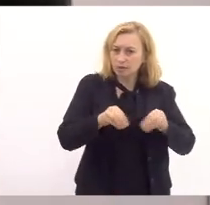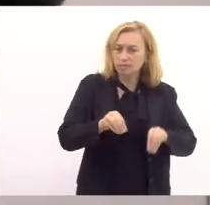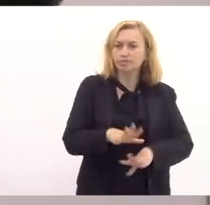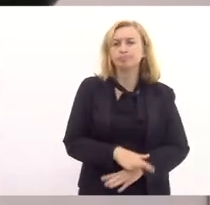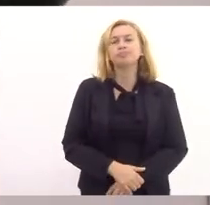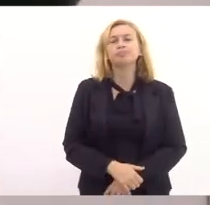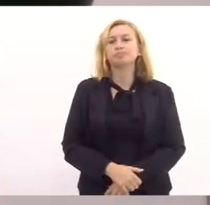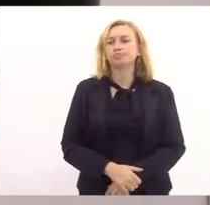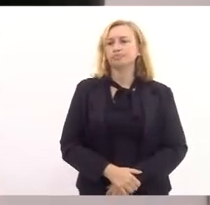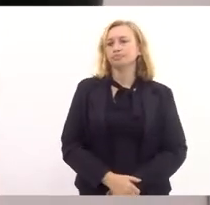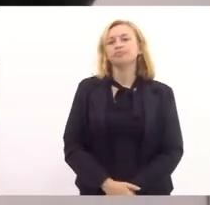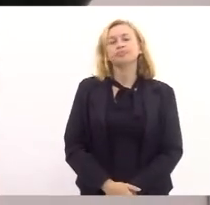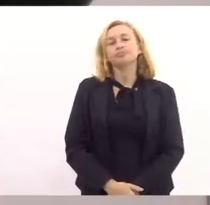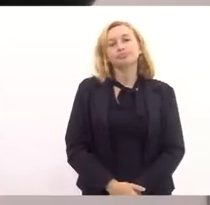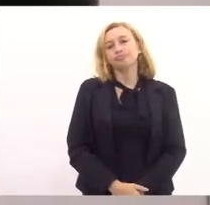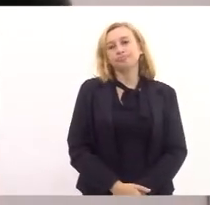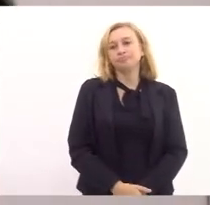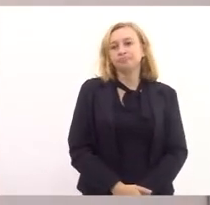prejudicada.